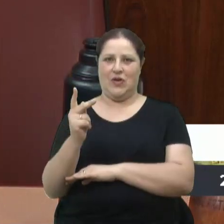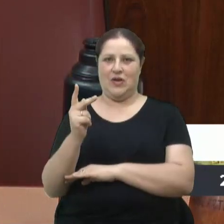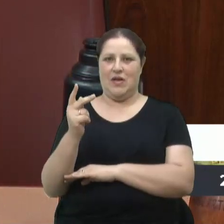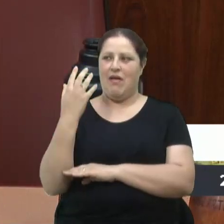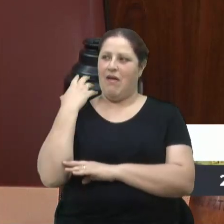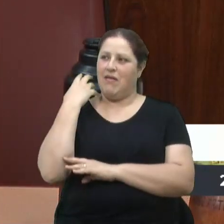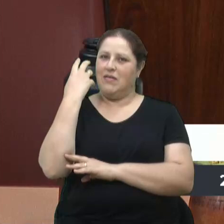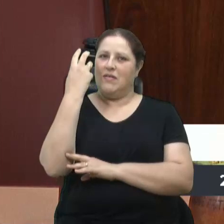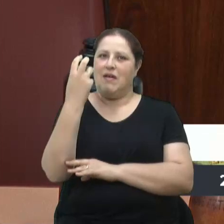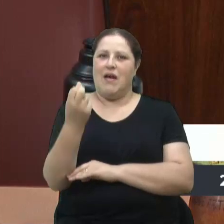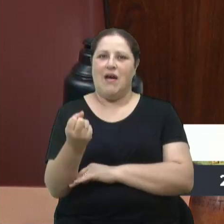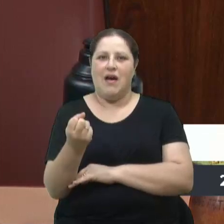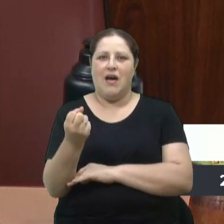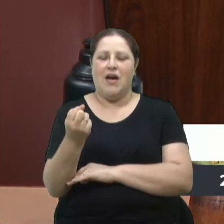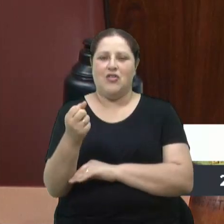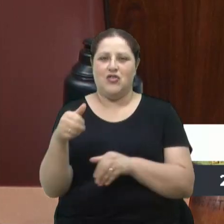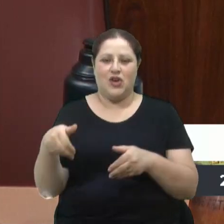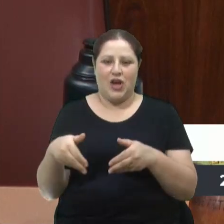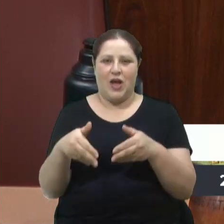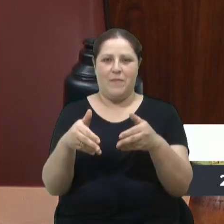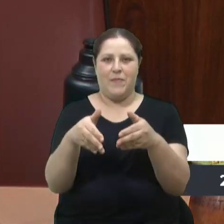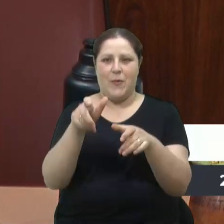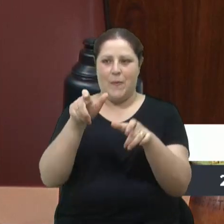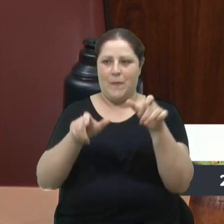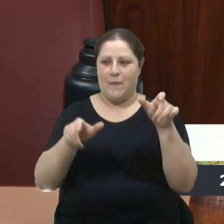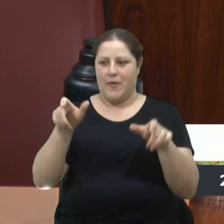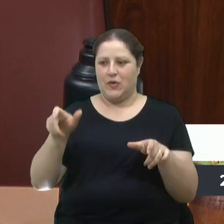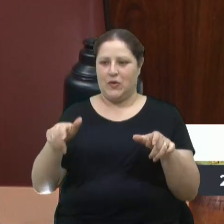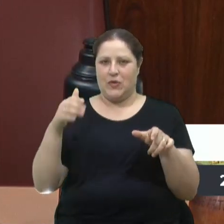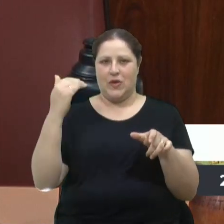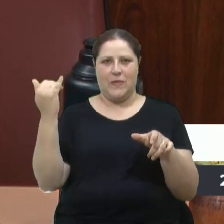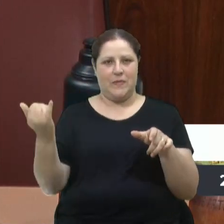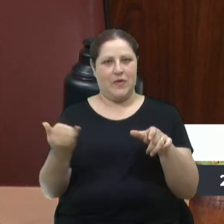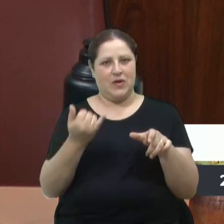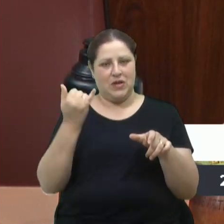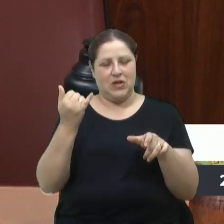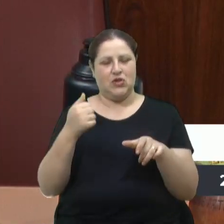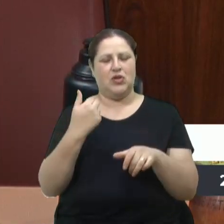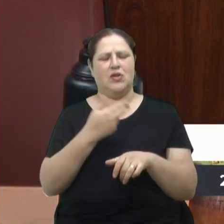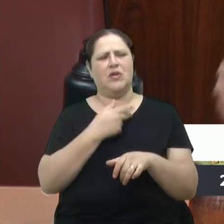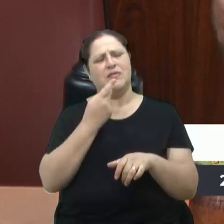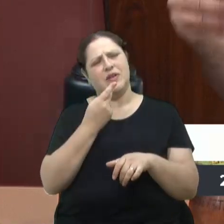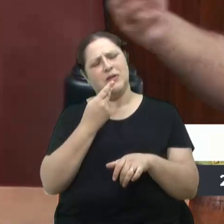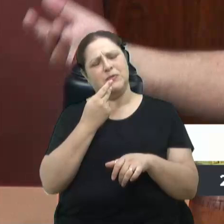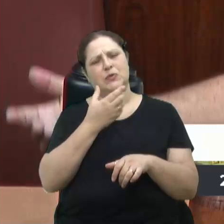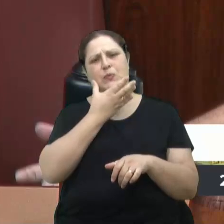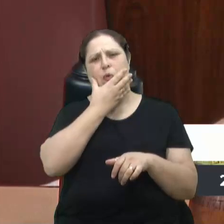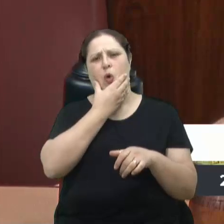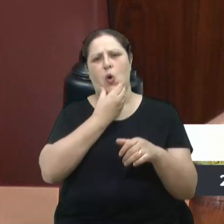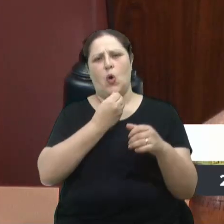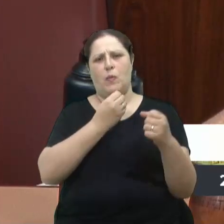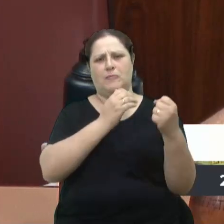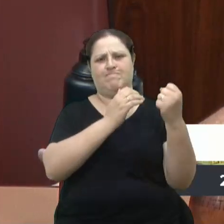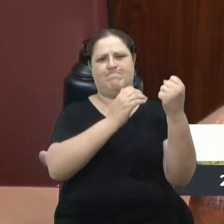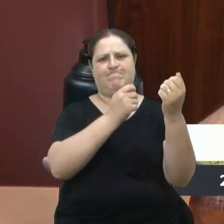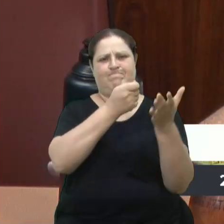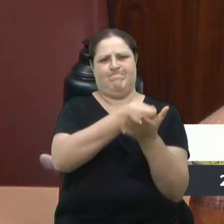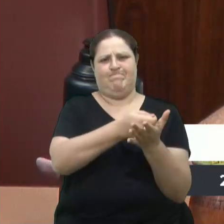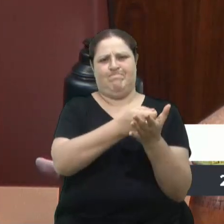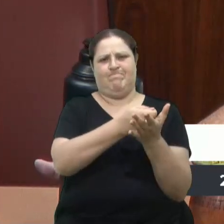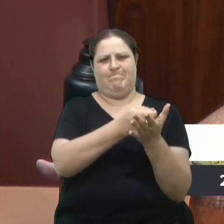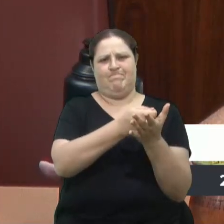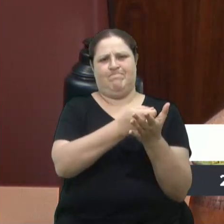de trajetórias muito importantes. E quando a gente fala do machismo estrutural, a historiografia ela não